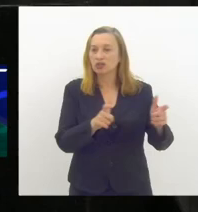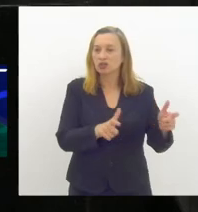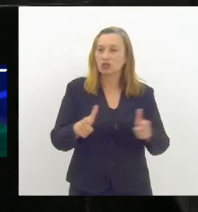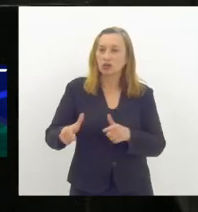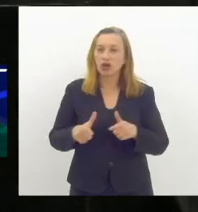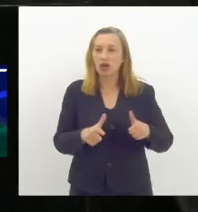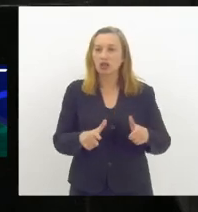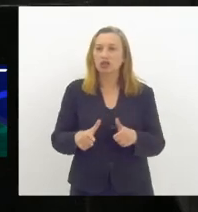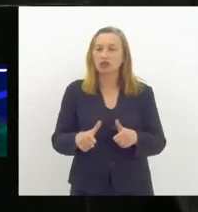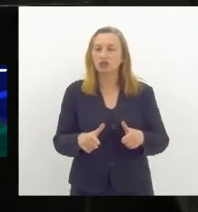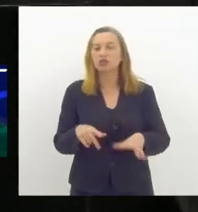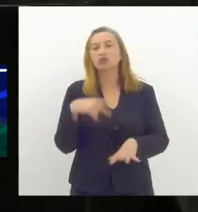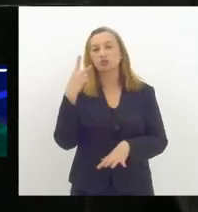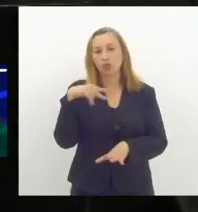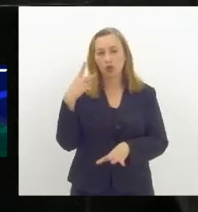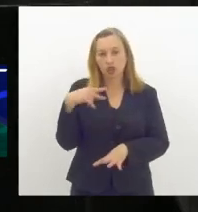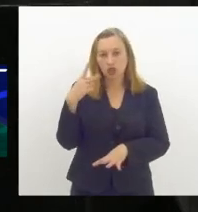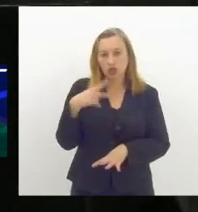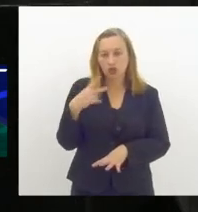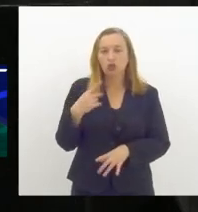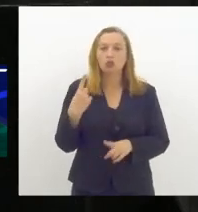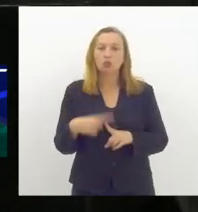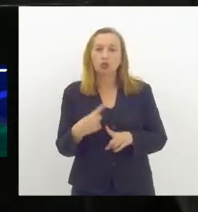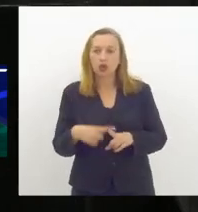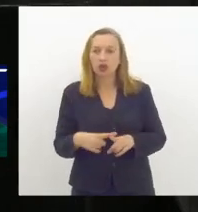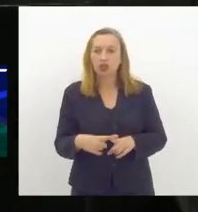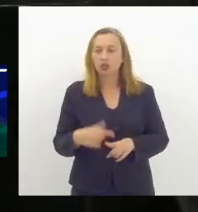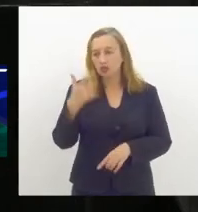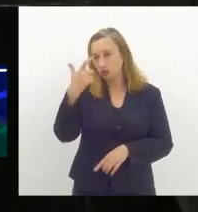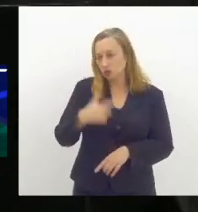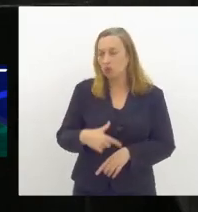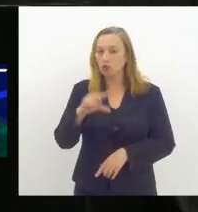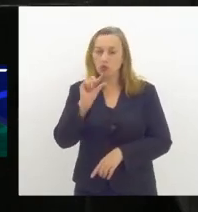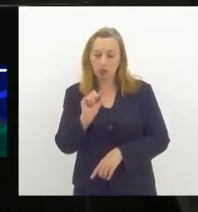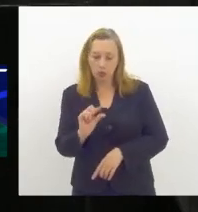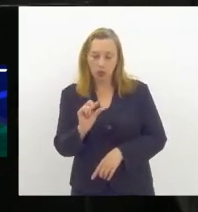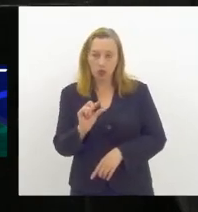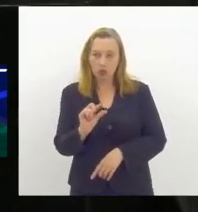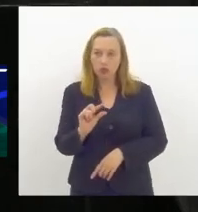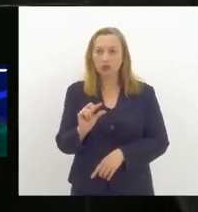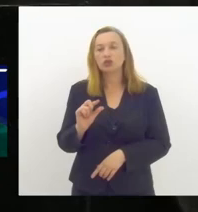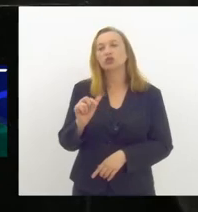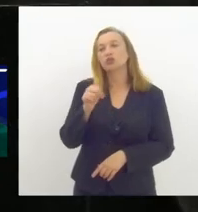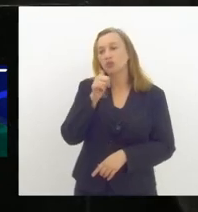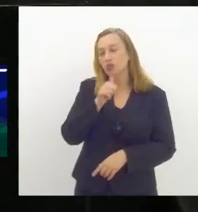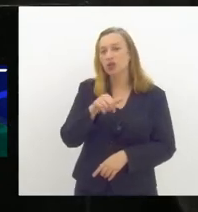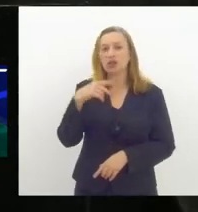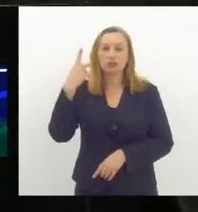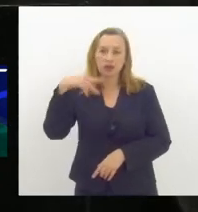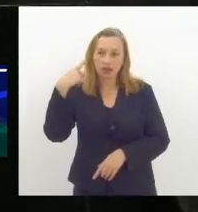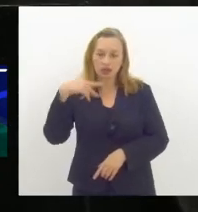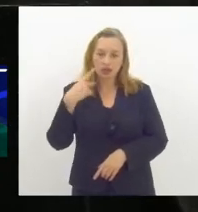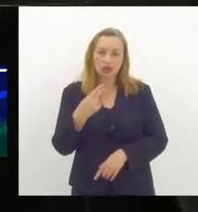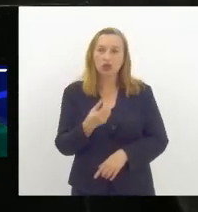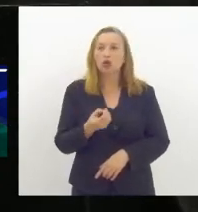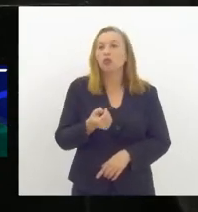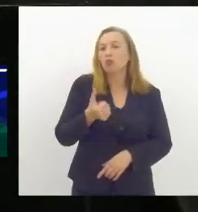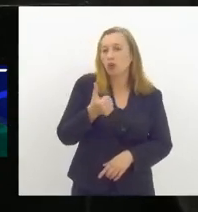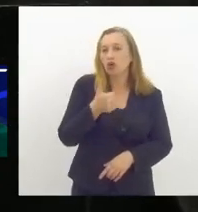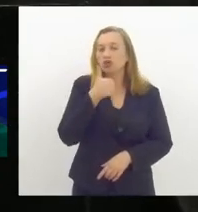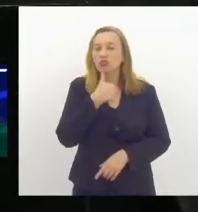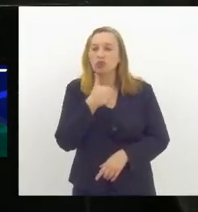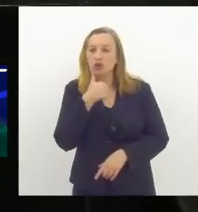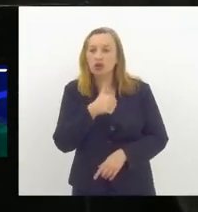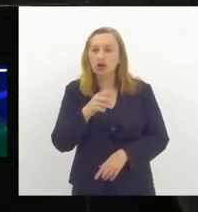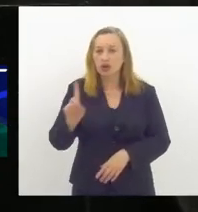Espaços é políticos porque ainda somos muito poucas Parlamento e ainda muito poucas mulheres